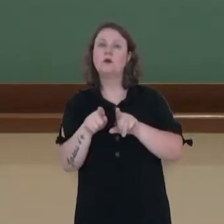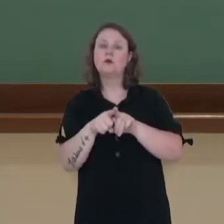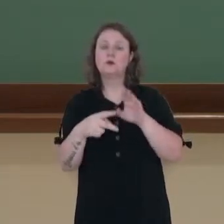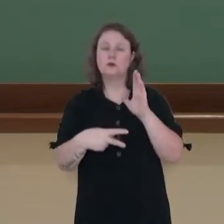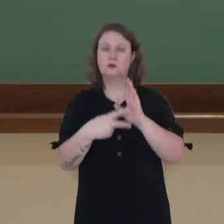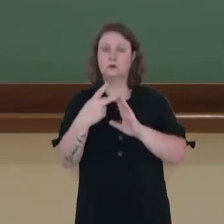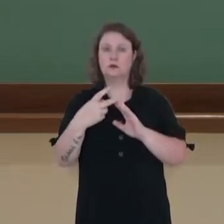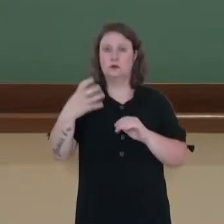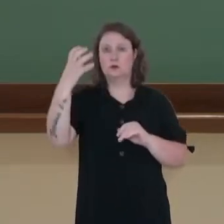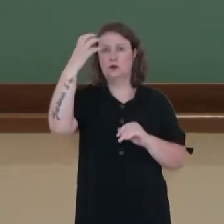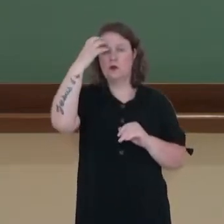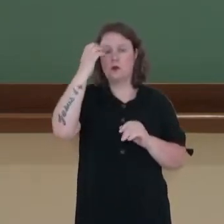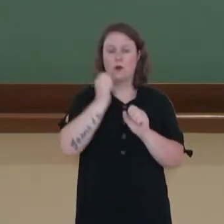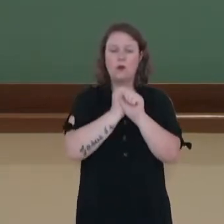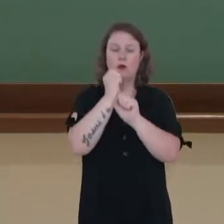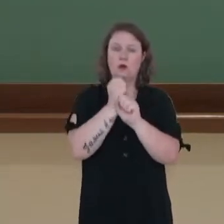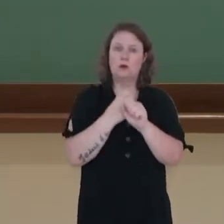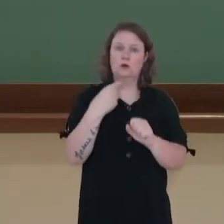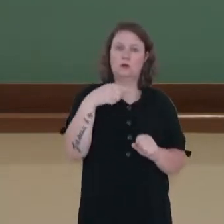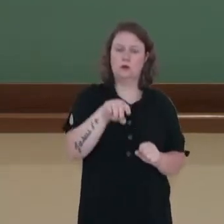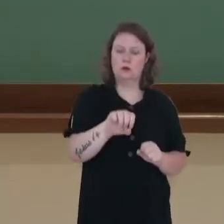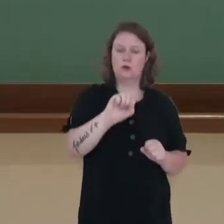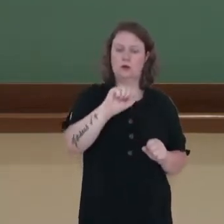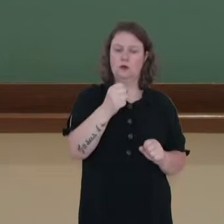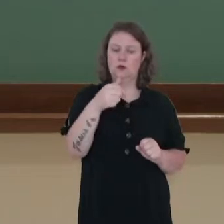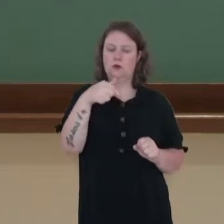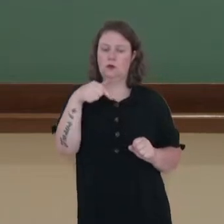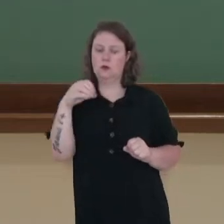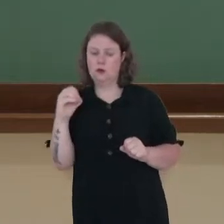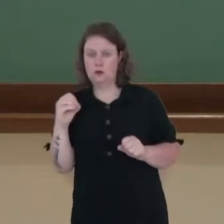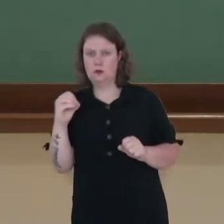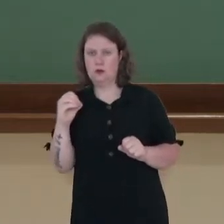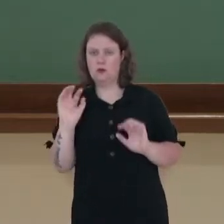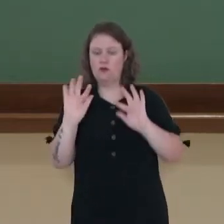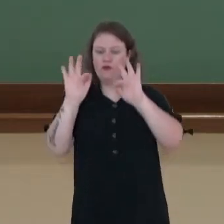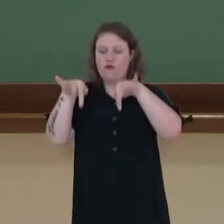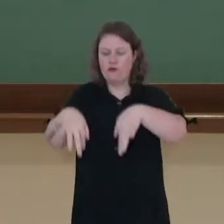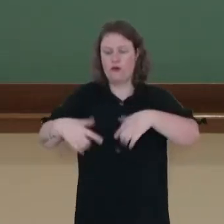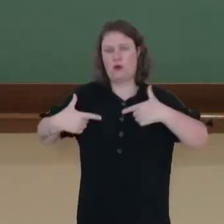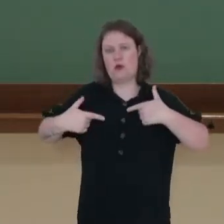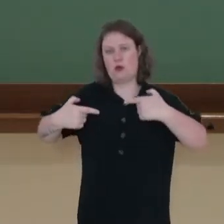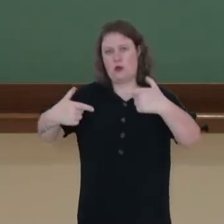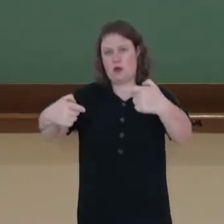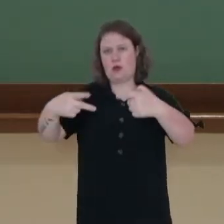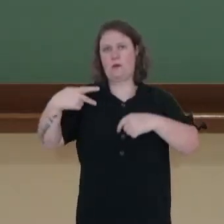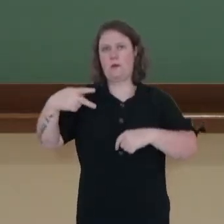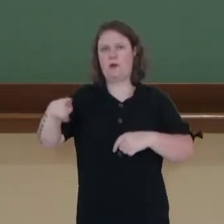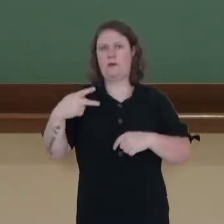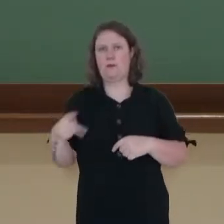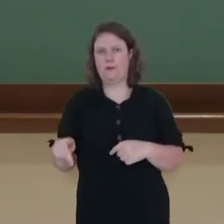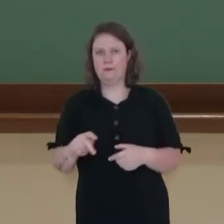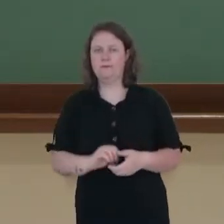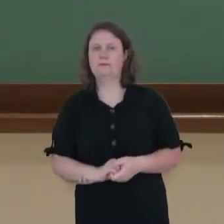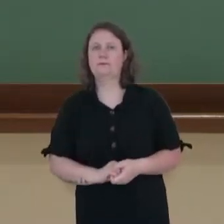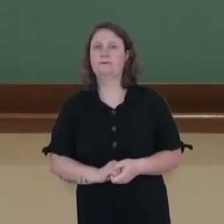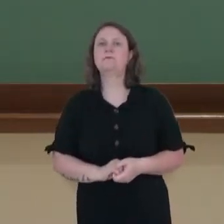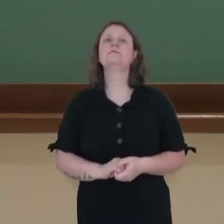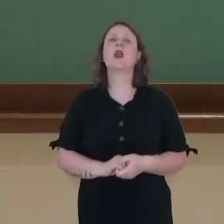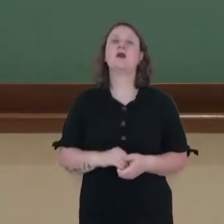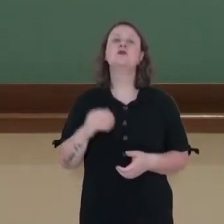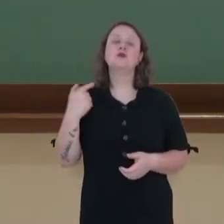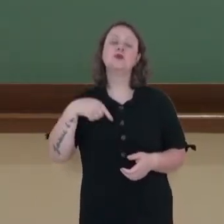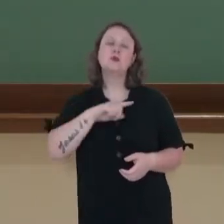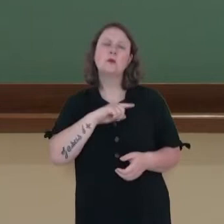do ano de 1870, com o fim da Guerra do Paraguai, a gente entende que o segundo reinado começa a entrar em